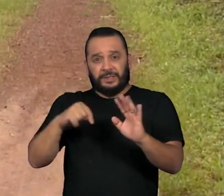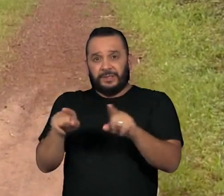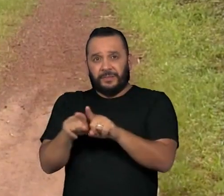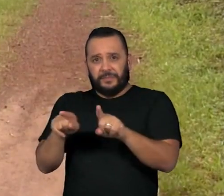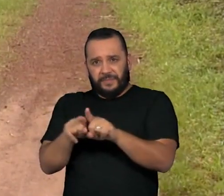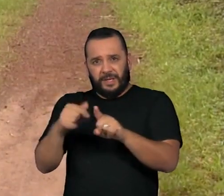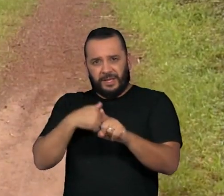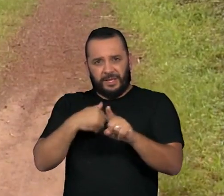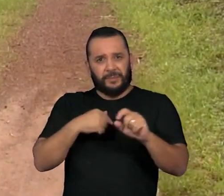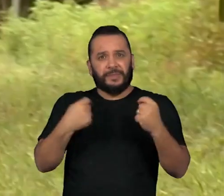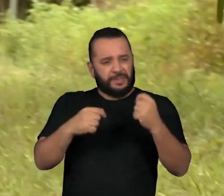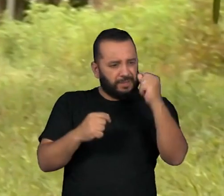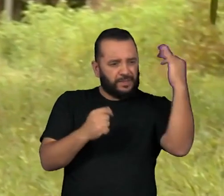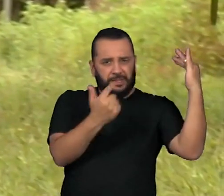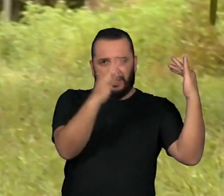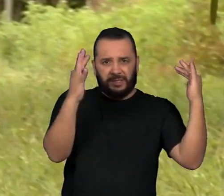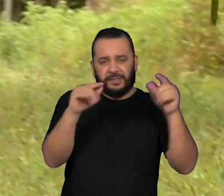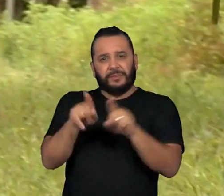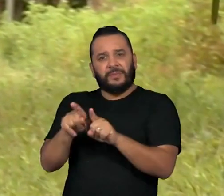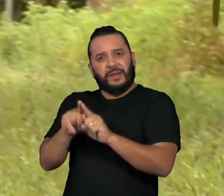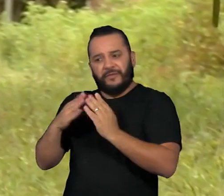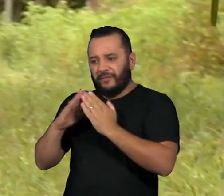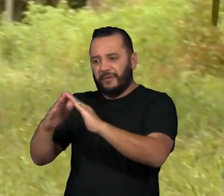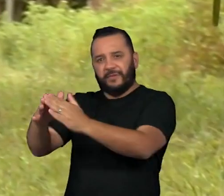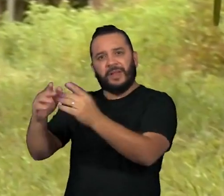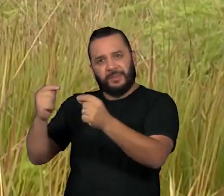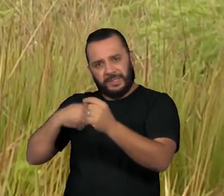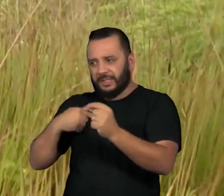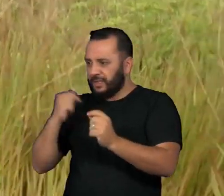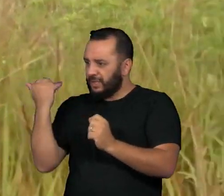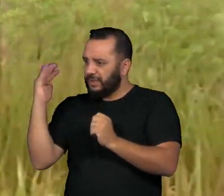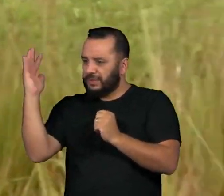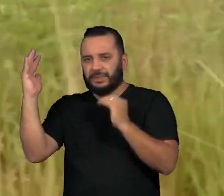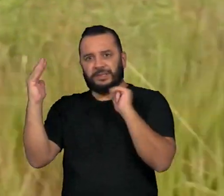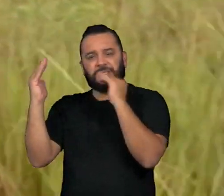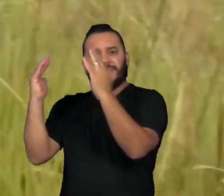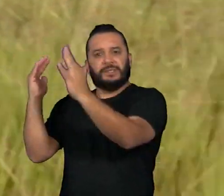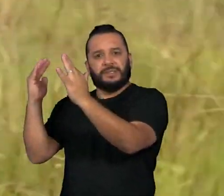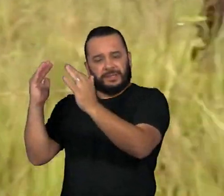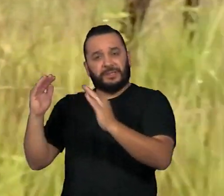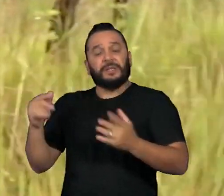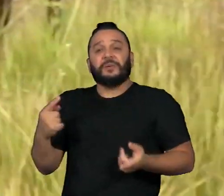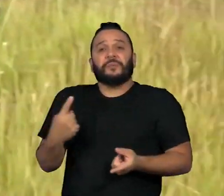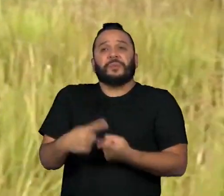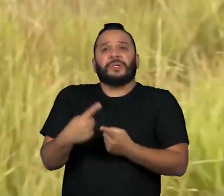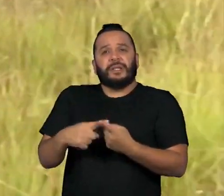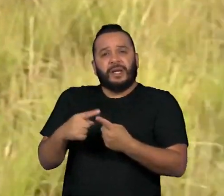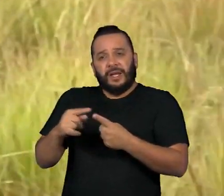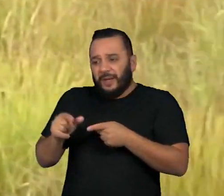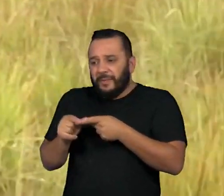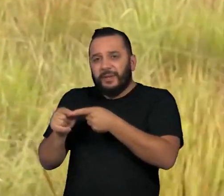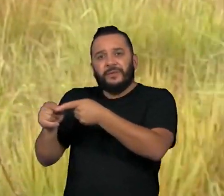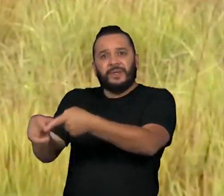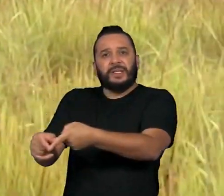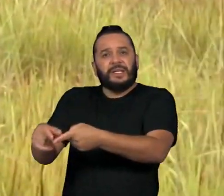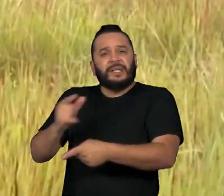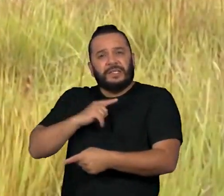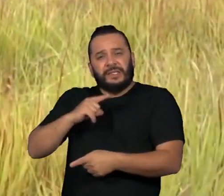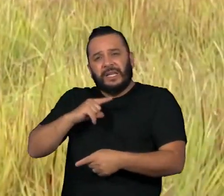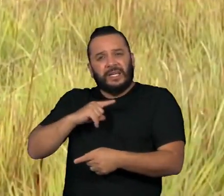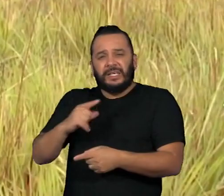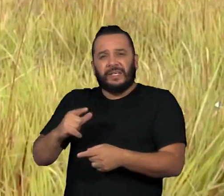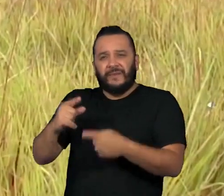com próprios corpos, com uma violência tremenda que vem pessoalmente a essas comunidades e grupos. É de